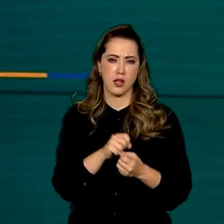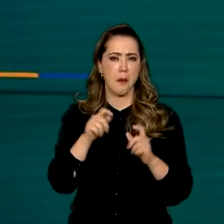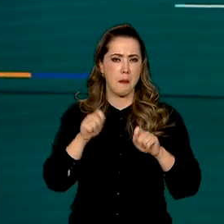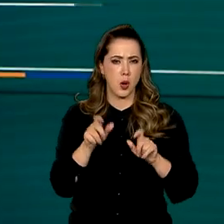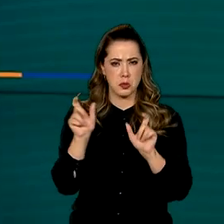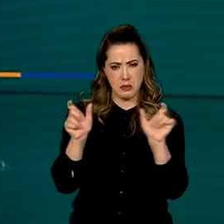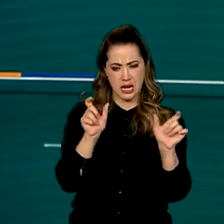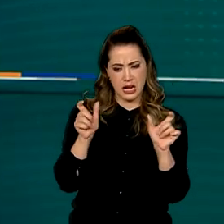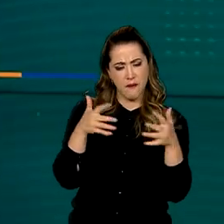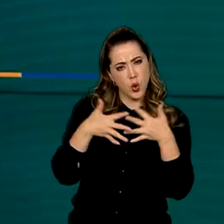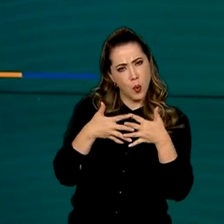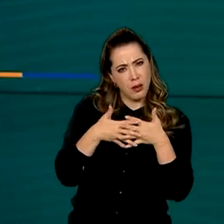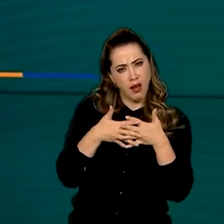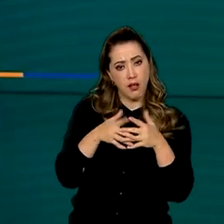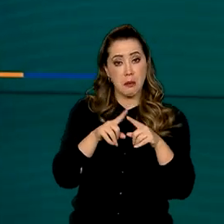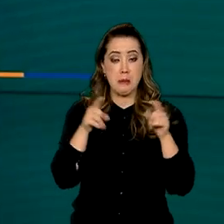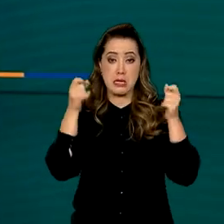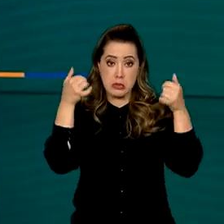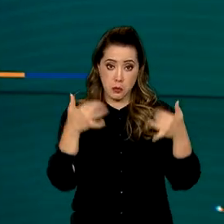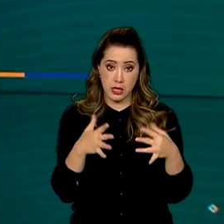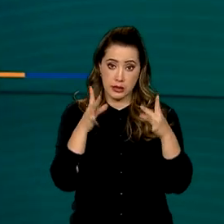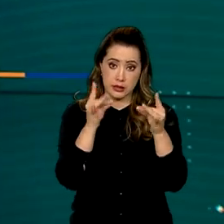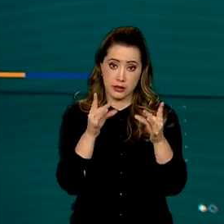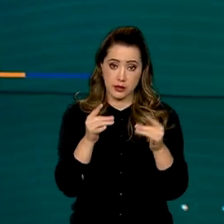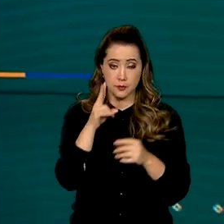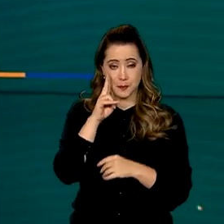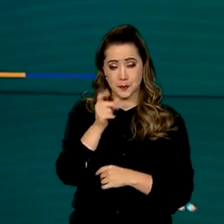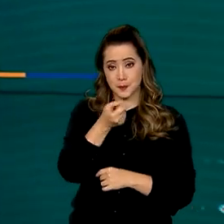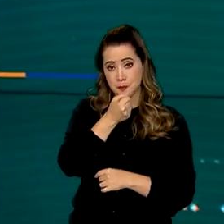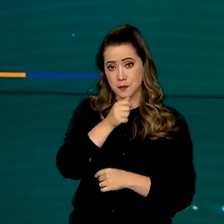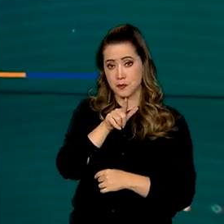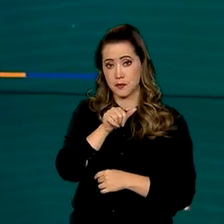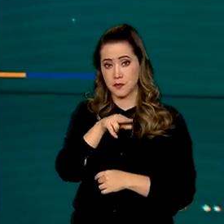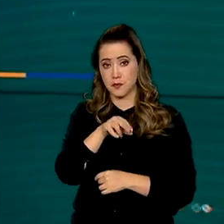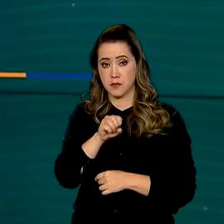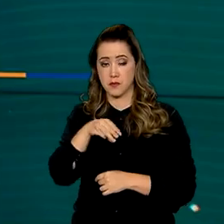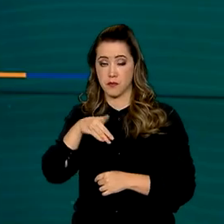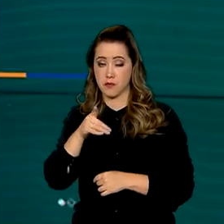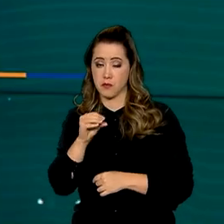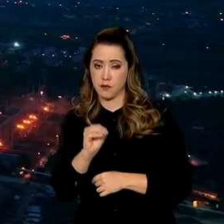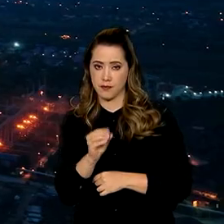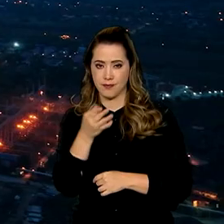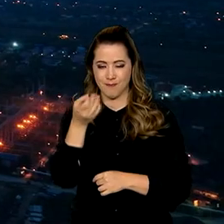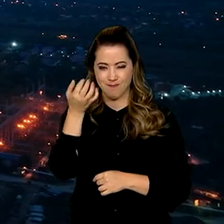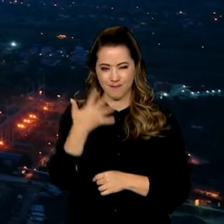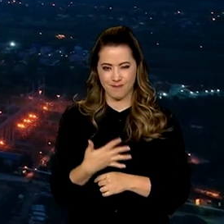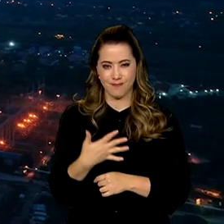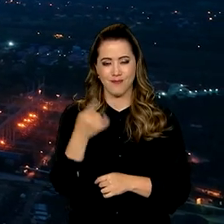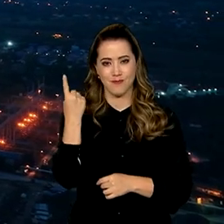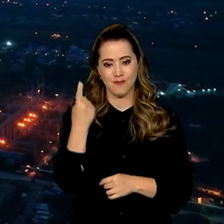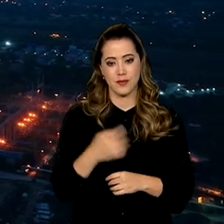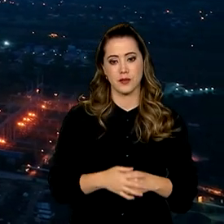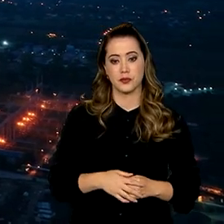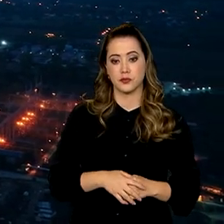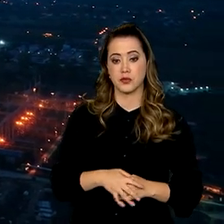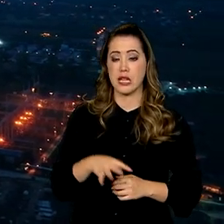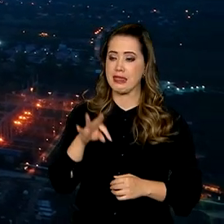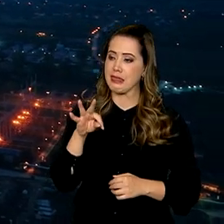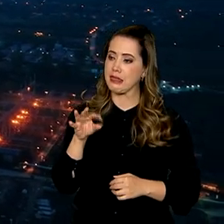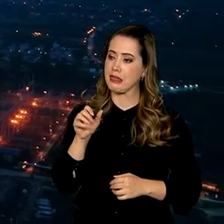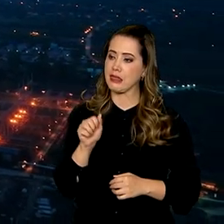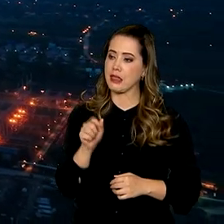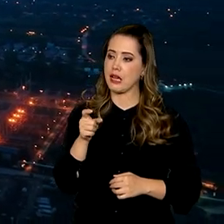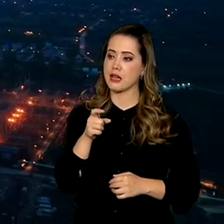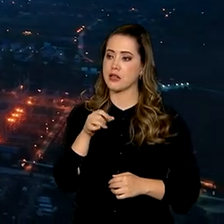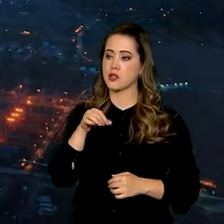termo difícil, complicado, mas a gente explica tudo para você com a reportagem do Alisson Machado. A taxonomia